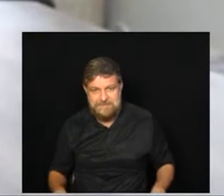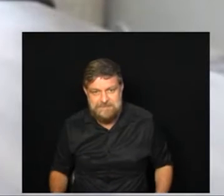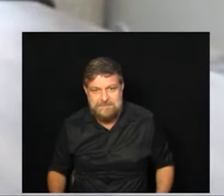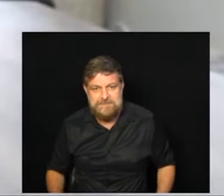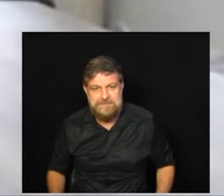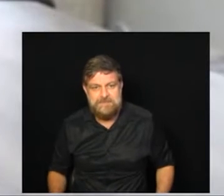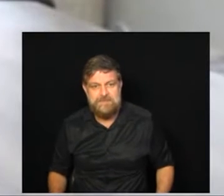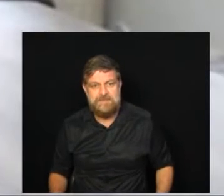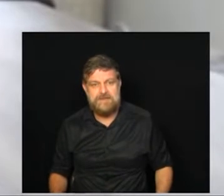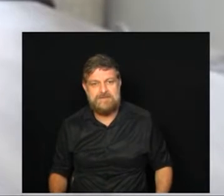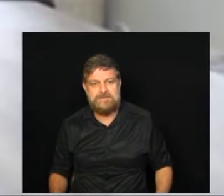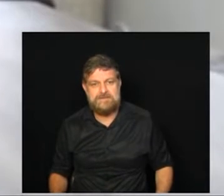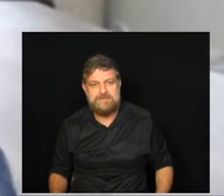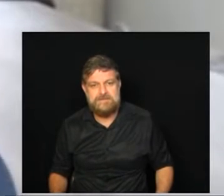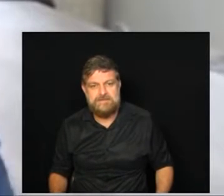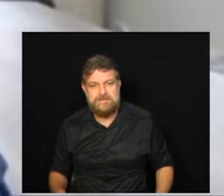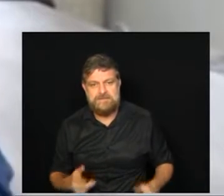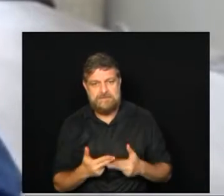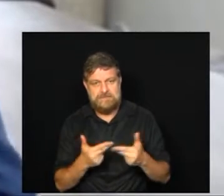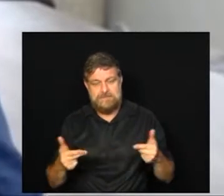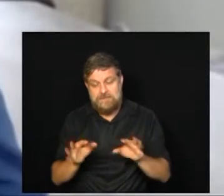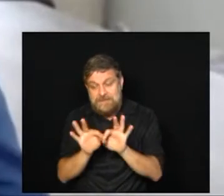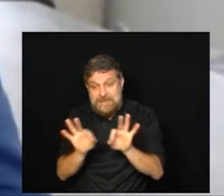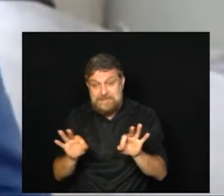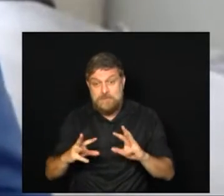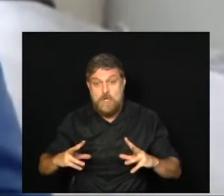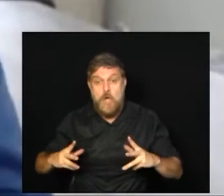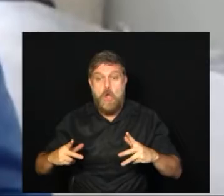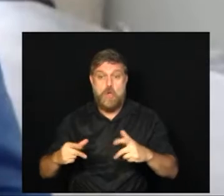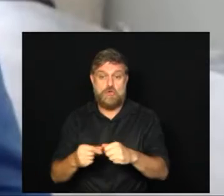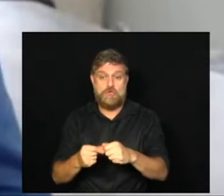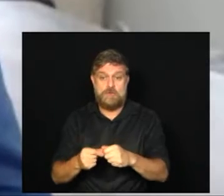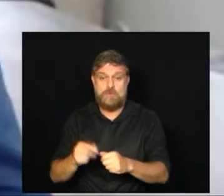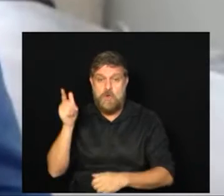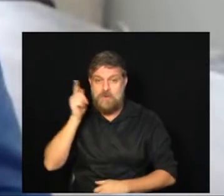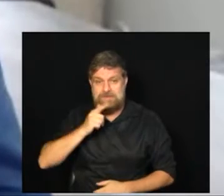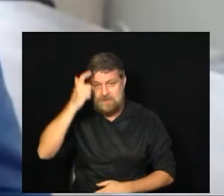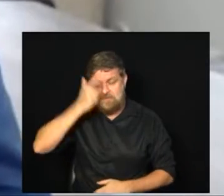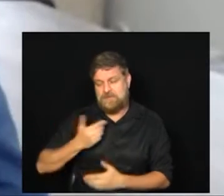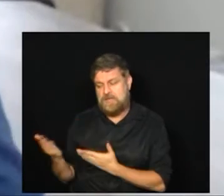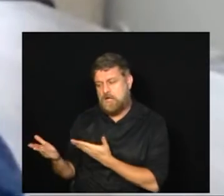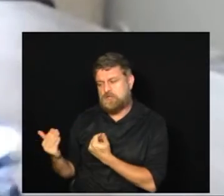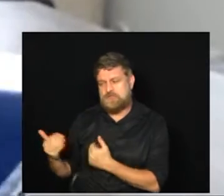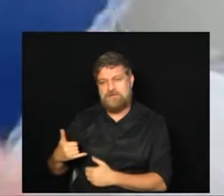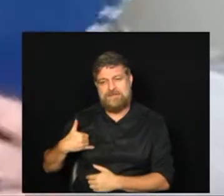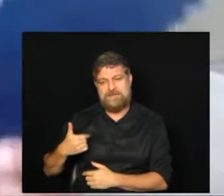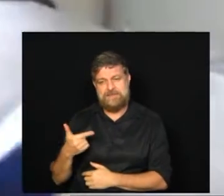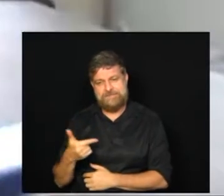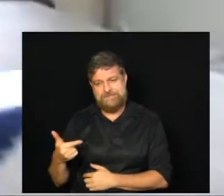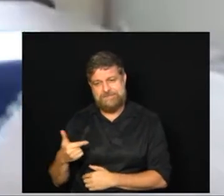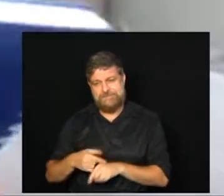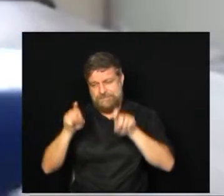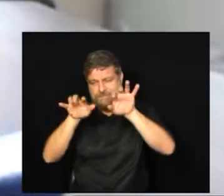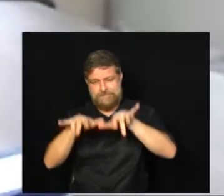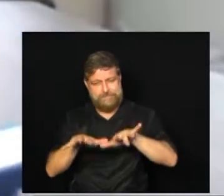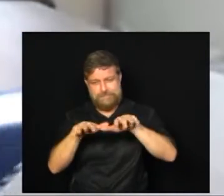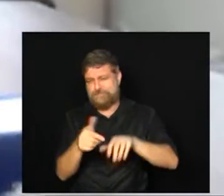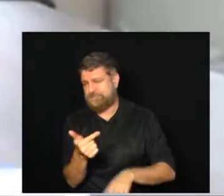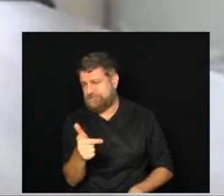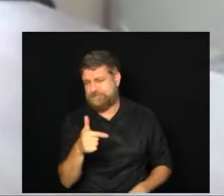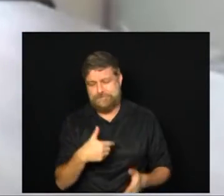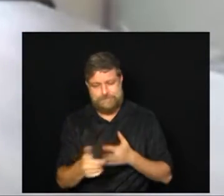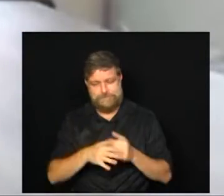sim. Uma coisa simples que todo mundo consegue implementar. Quando eu era jovem, lá com 22 anos, não tinha nem computador em casa, não sabia mexer em